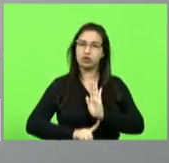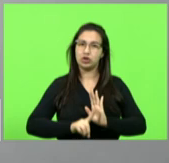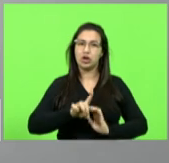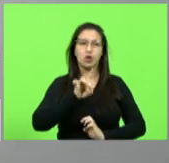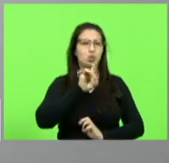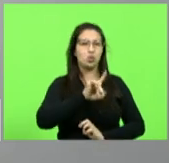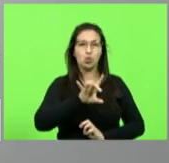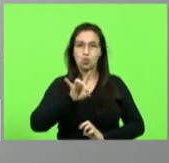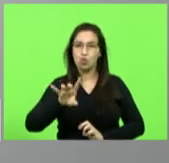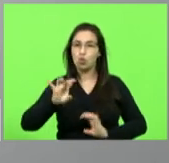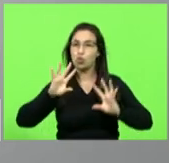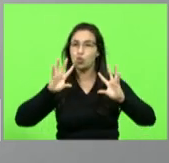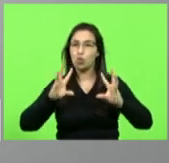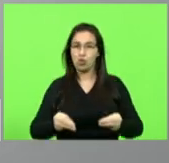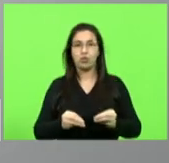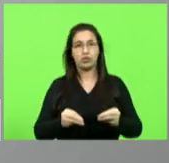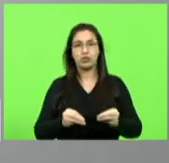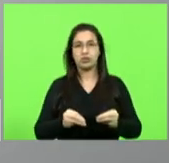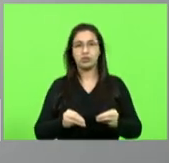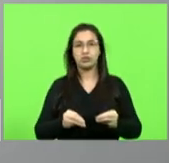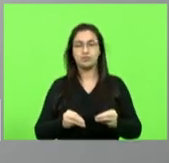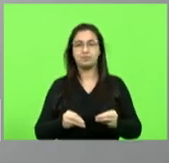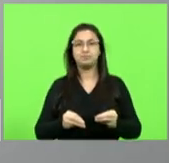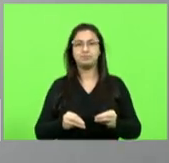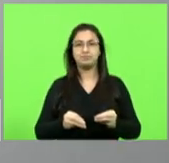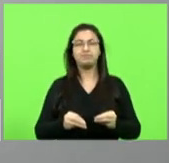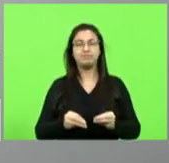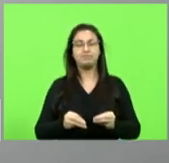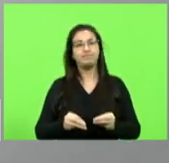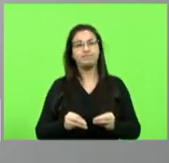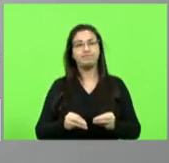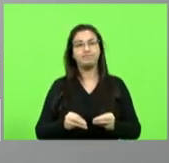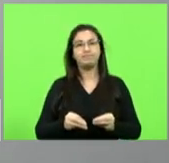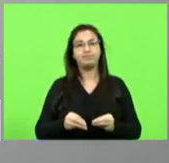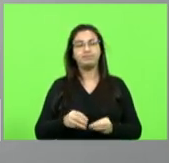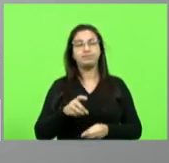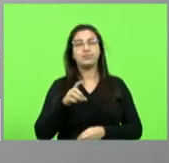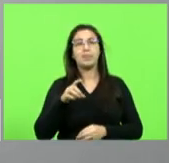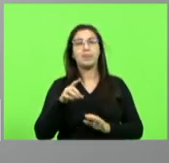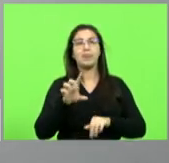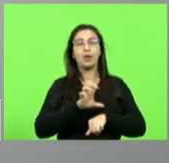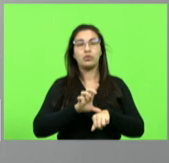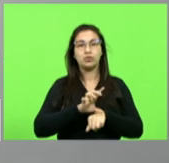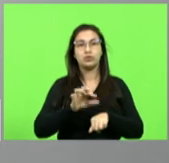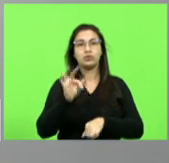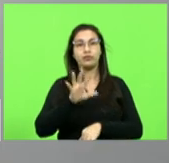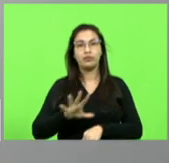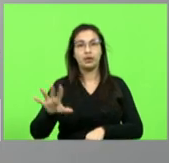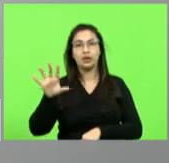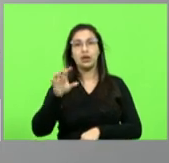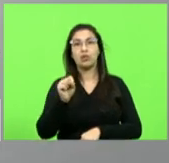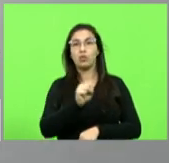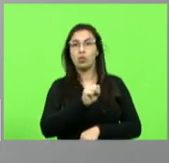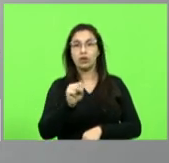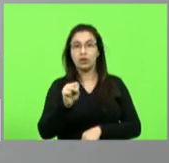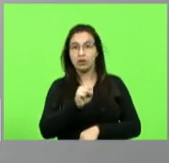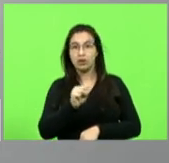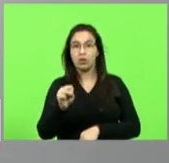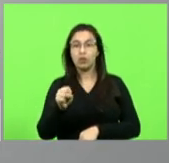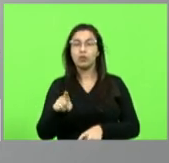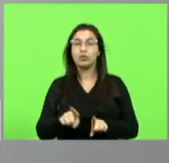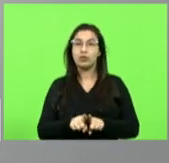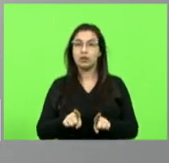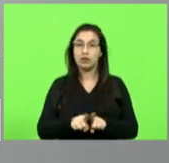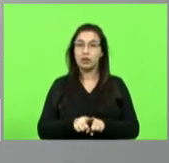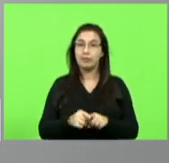todos, preconizado aí na Declaração Universal dos Direitos Humanos, na Constituição Federal de 88 e na Lei de Diretrizes e Bases